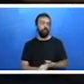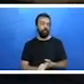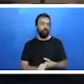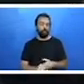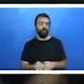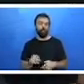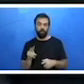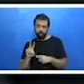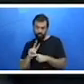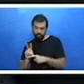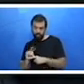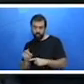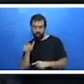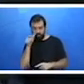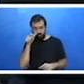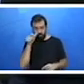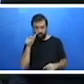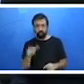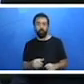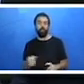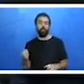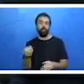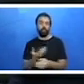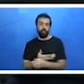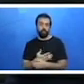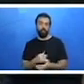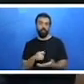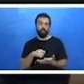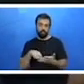espero que vocês tenham gostado. Terminamos aqui o